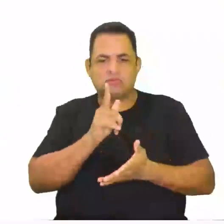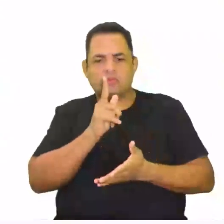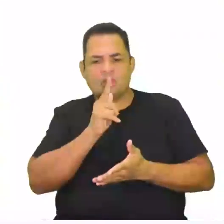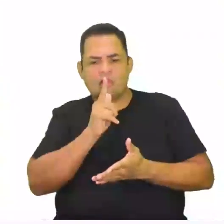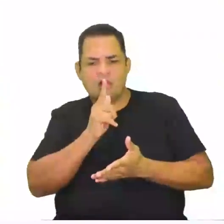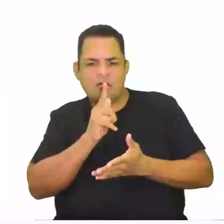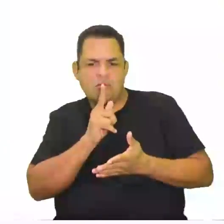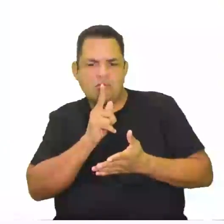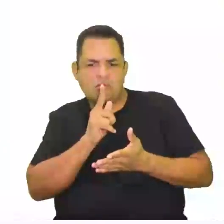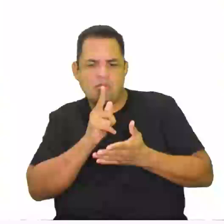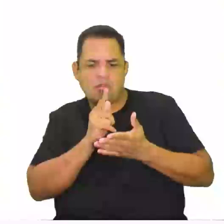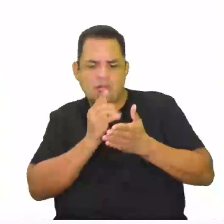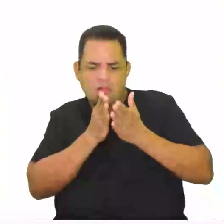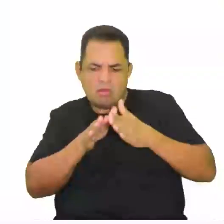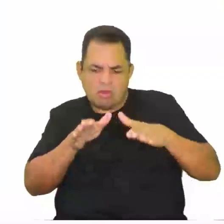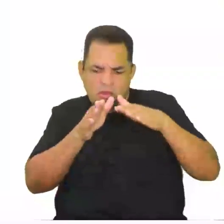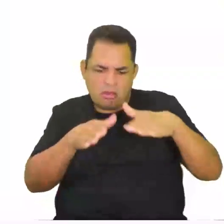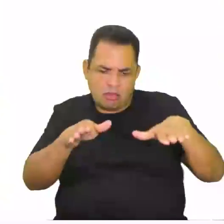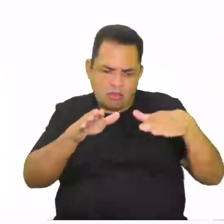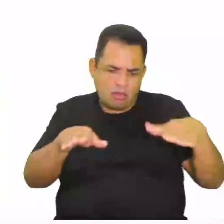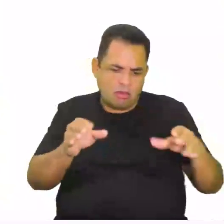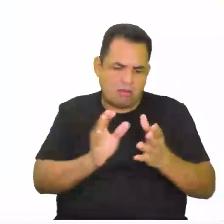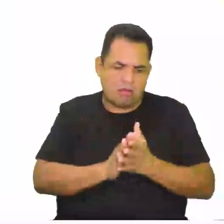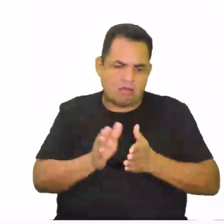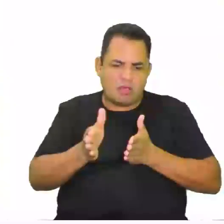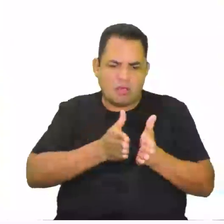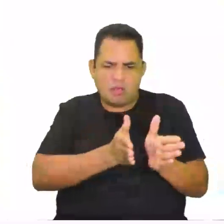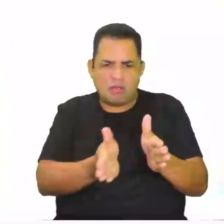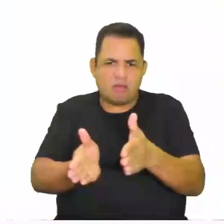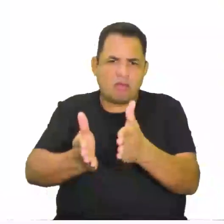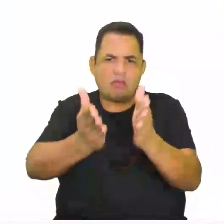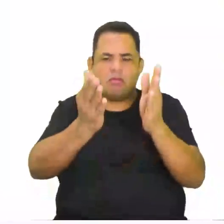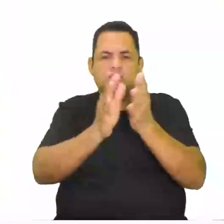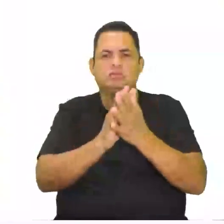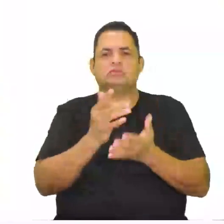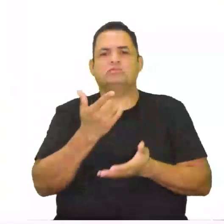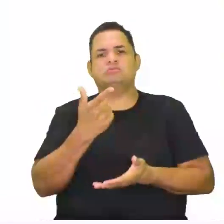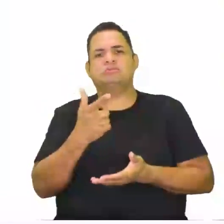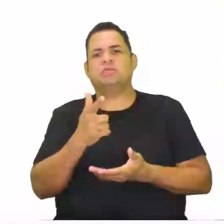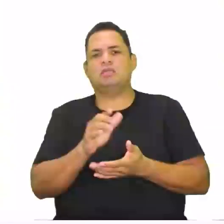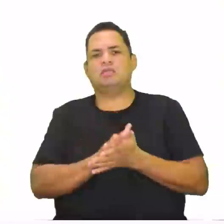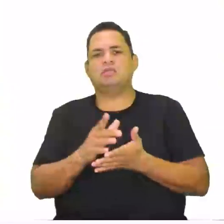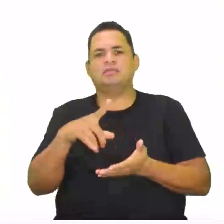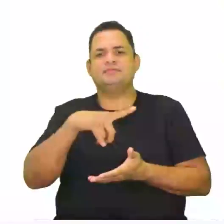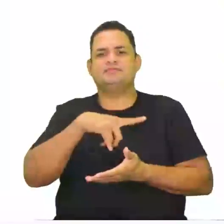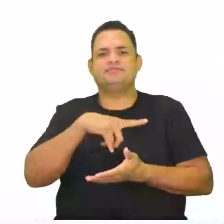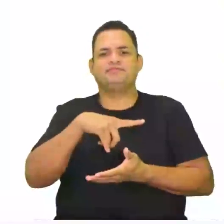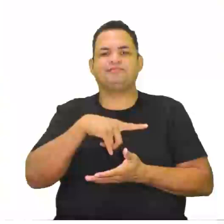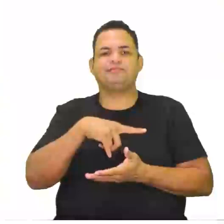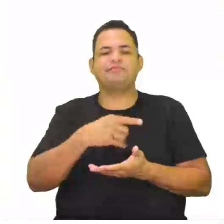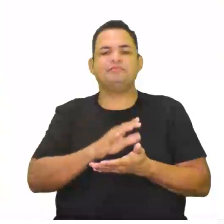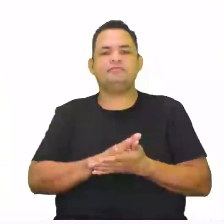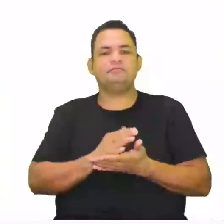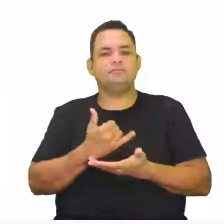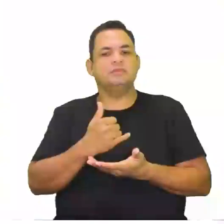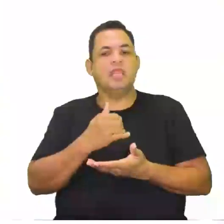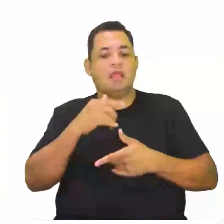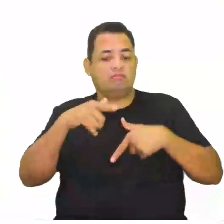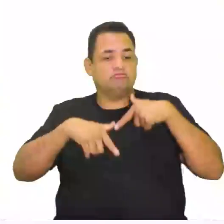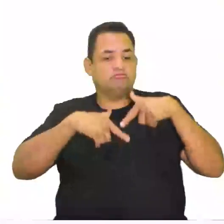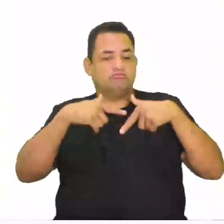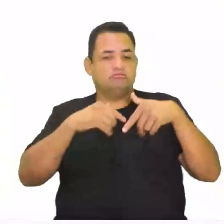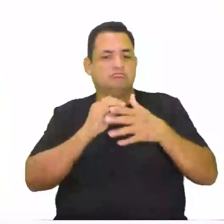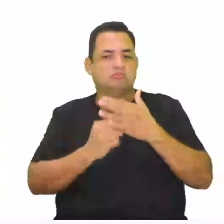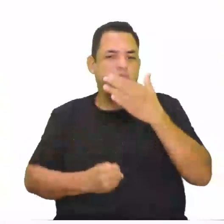ali, dos lençóis freáticos. Ele também pode ser utilizado como uma fonte de energia,